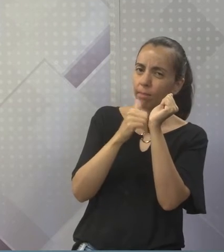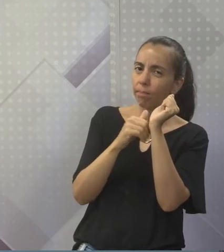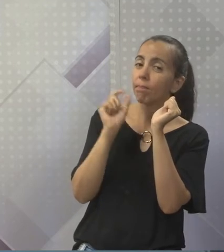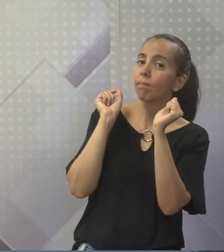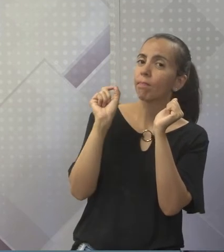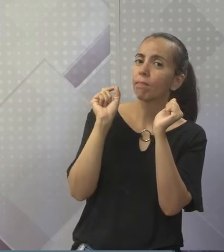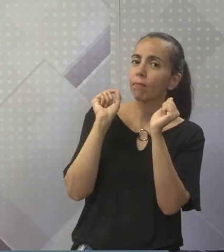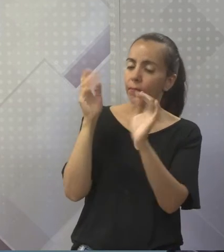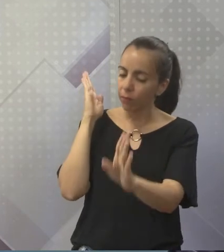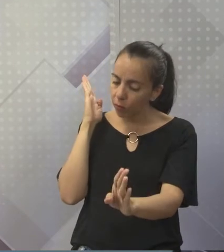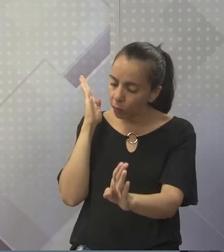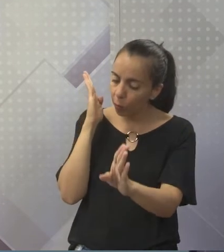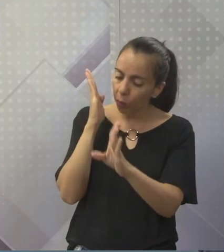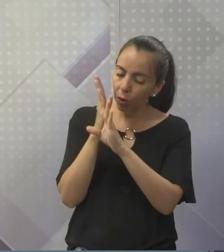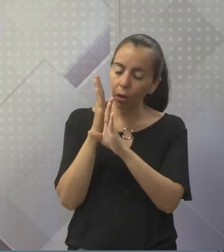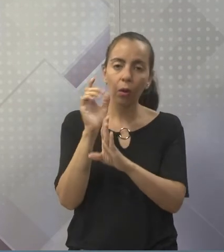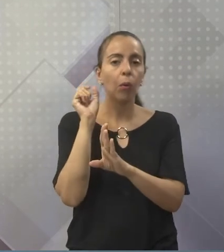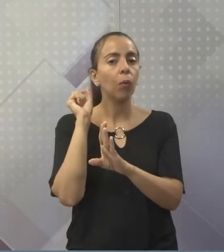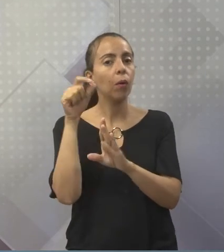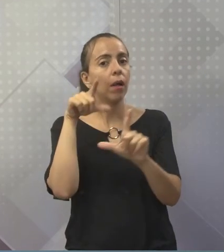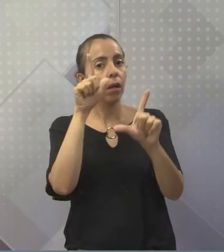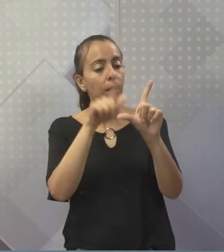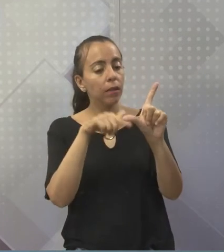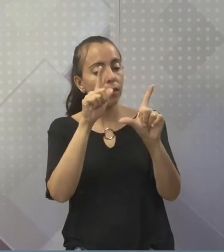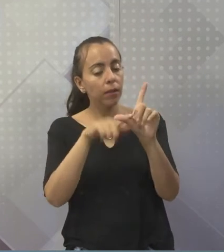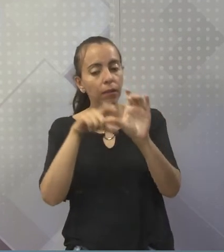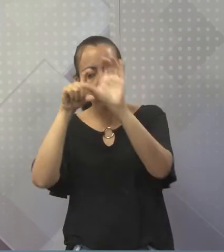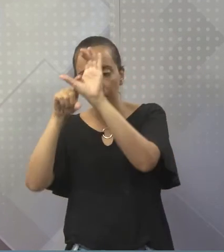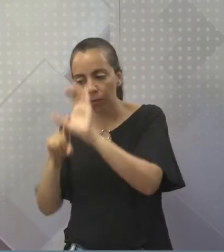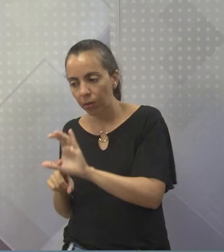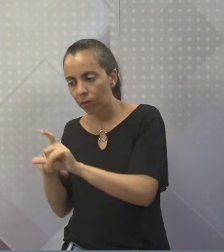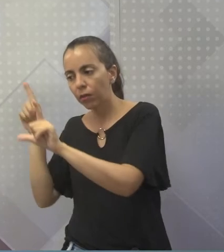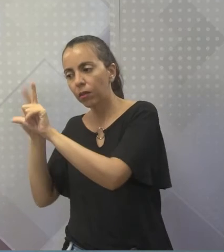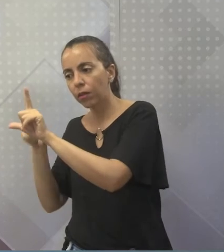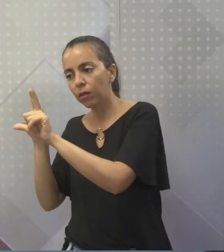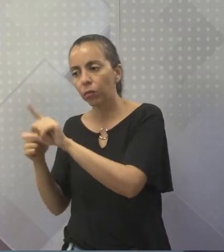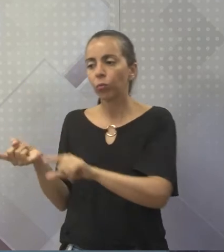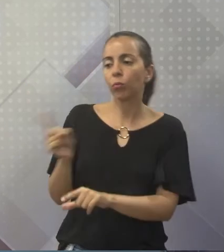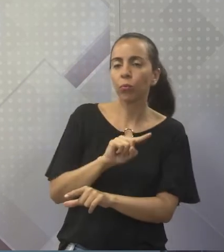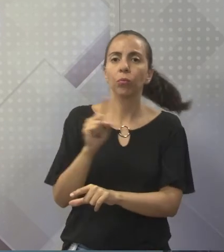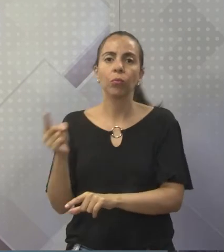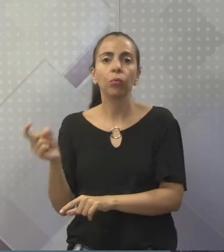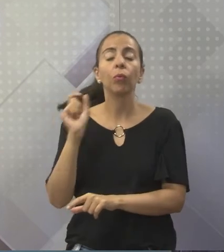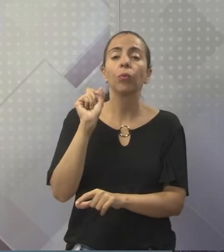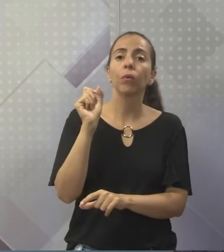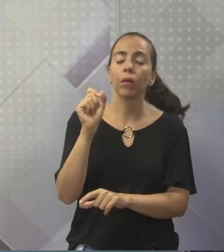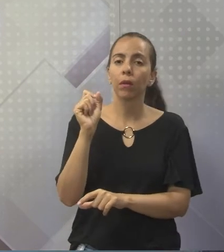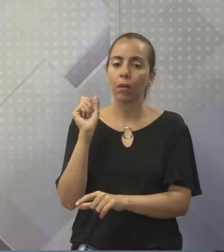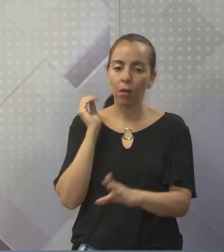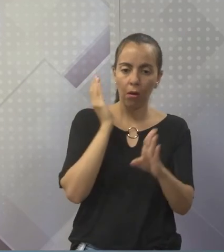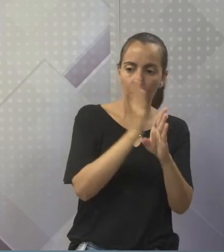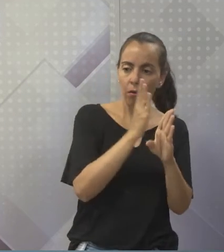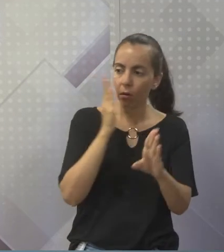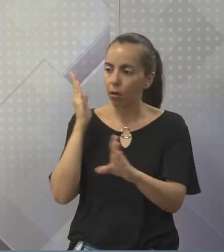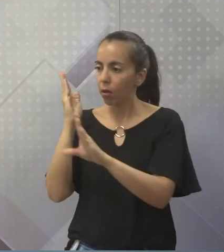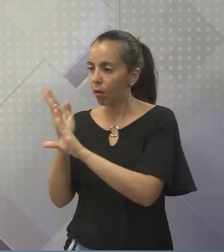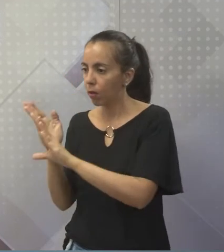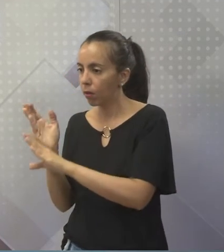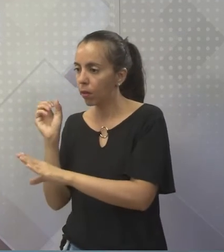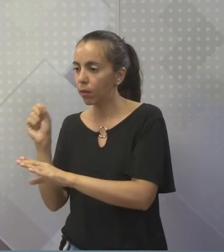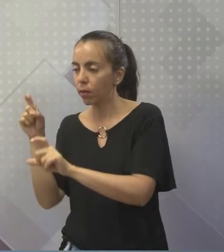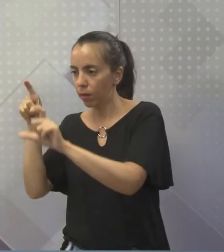gente descobrir qual variável depende de qual. Então, quando a gente descobre quem